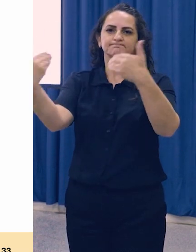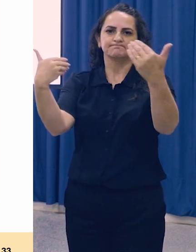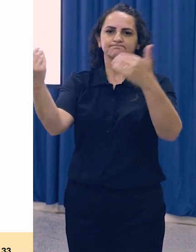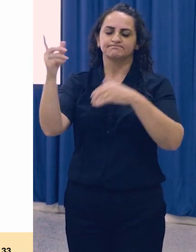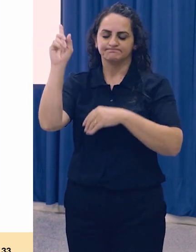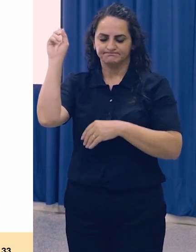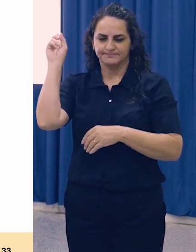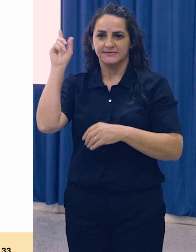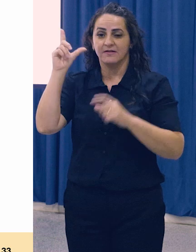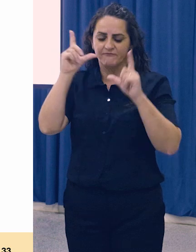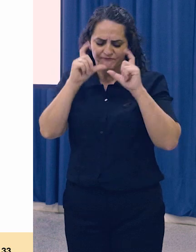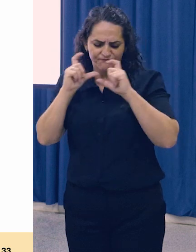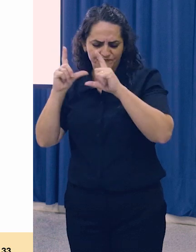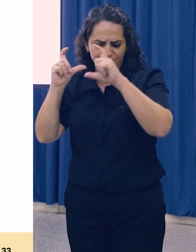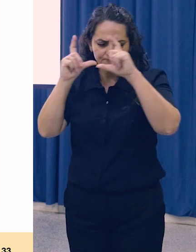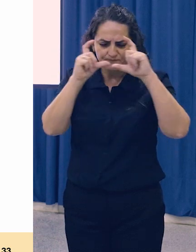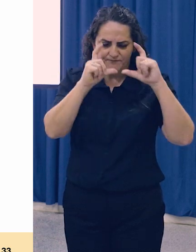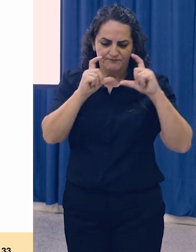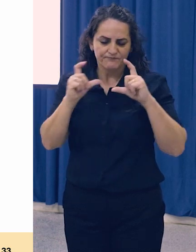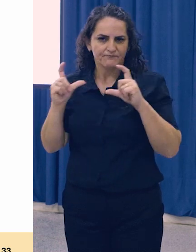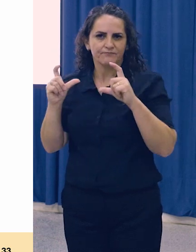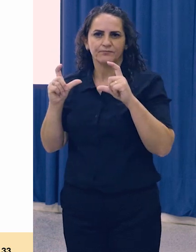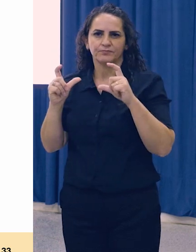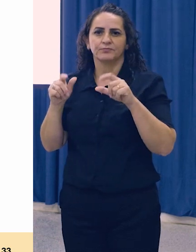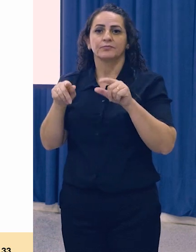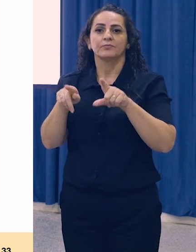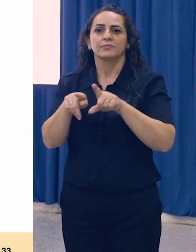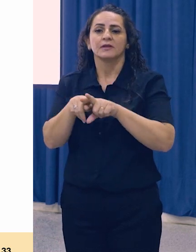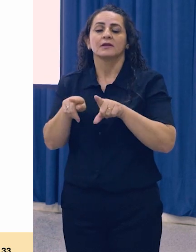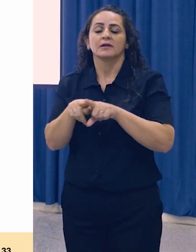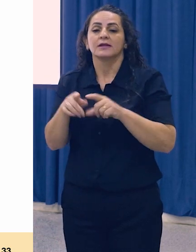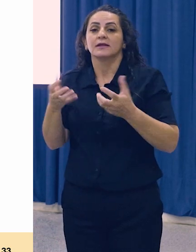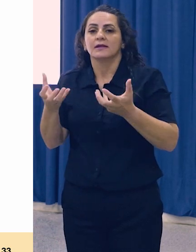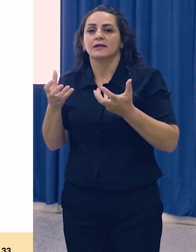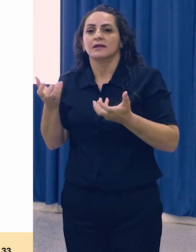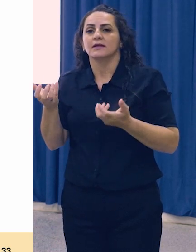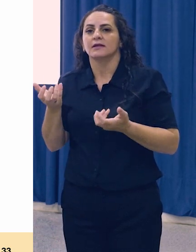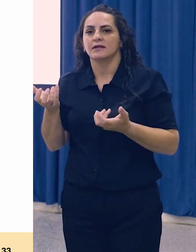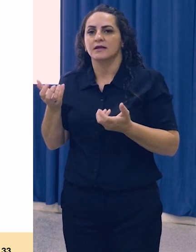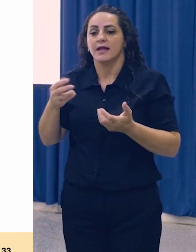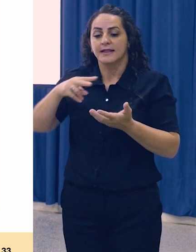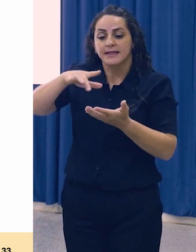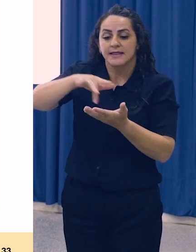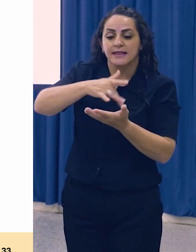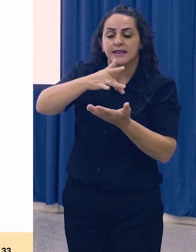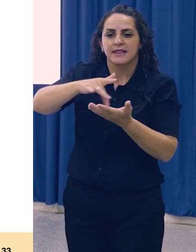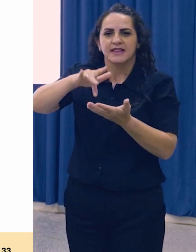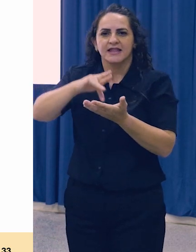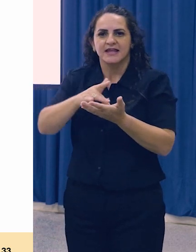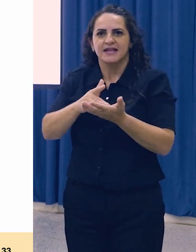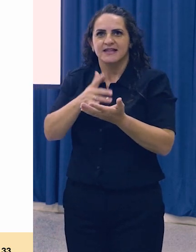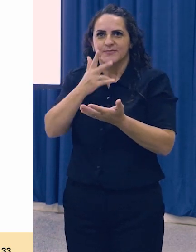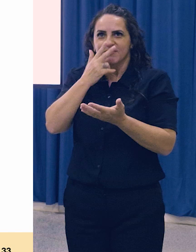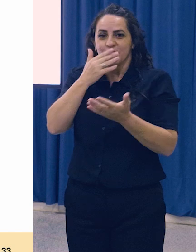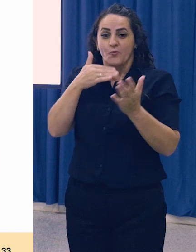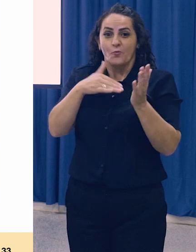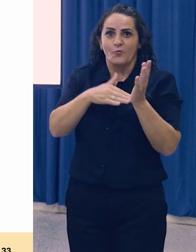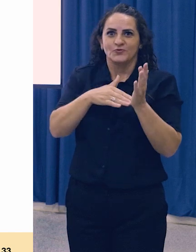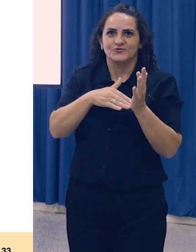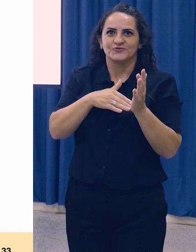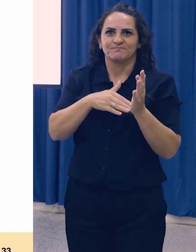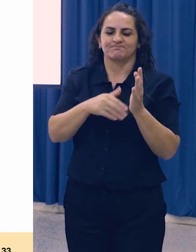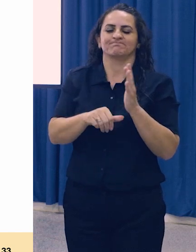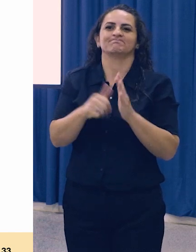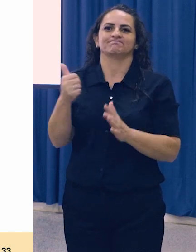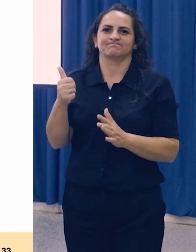espaço, tirasse foto. A pegada que a gente quis ter era assim, dance como se fosse a sua última vez. Porque no filme,